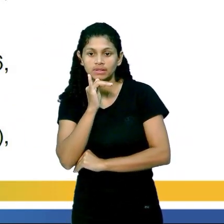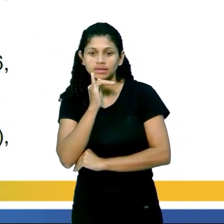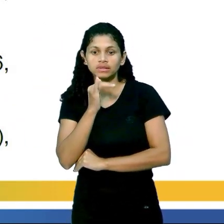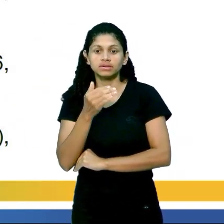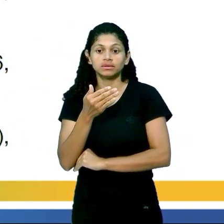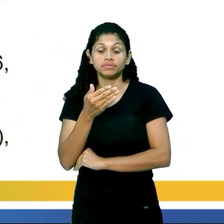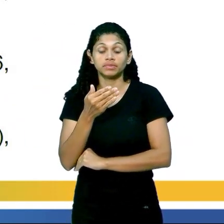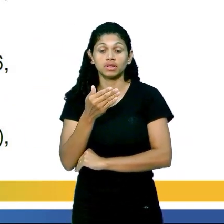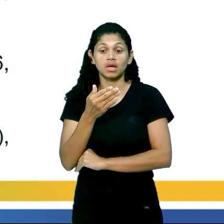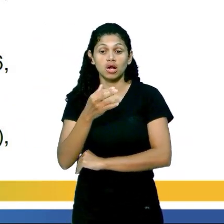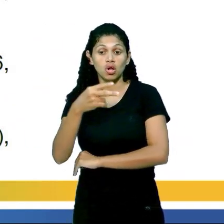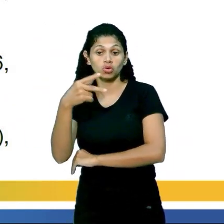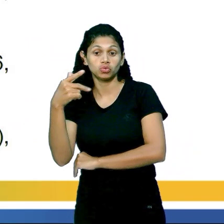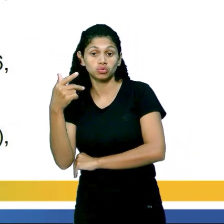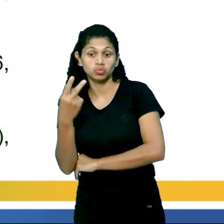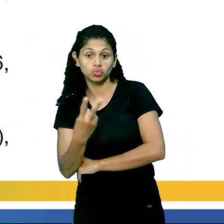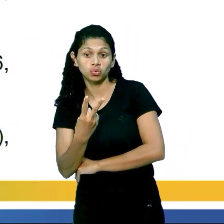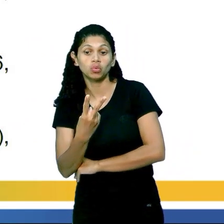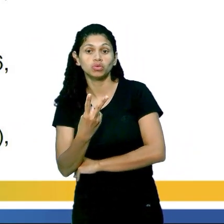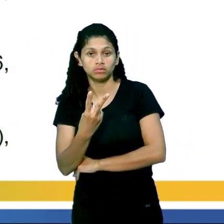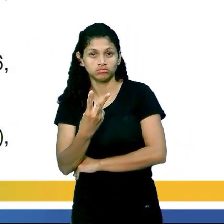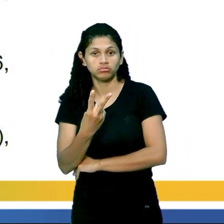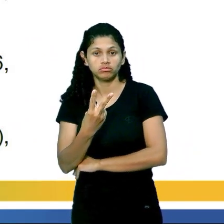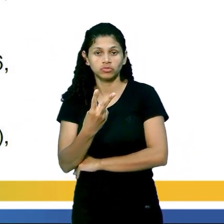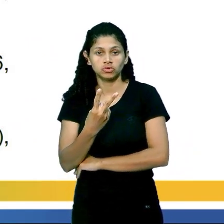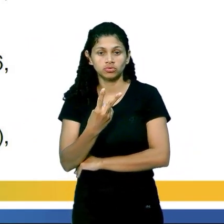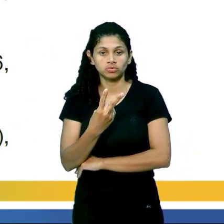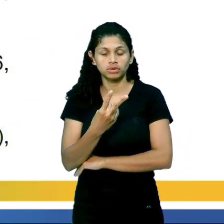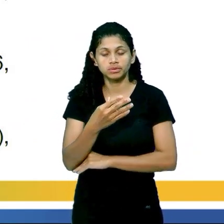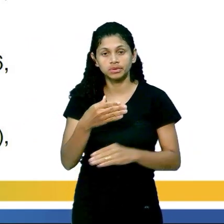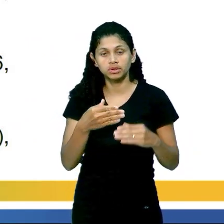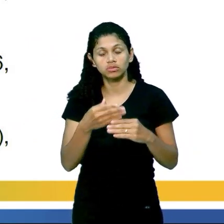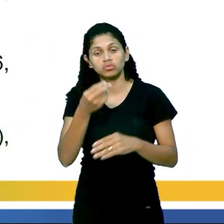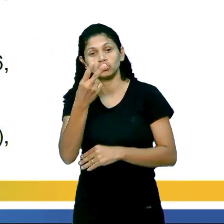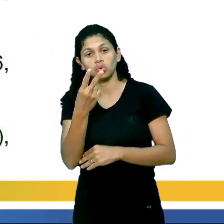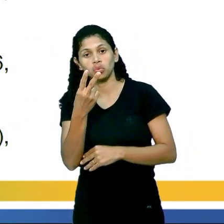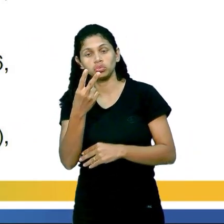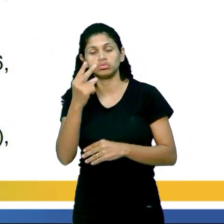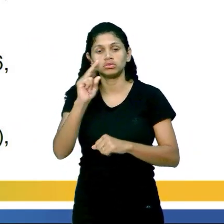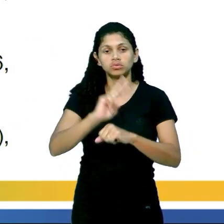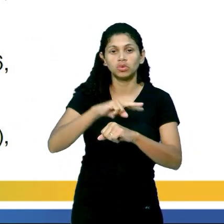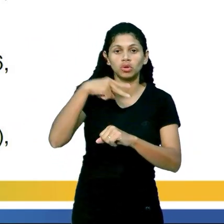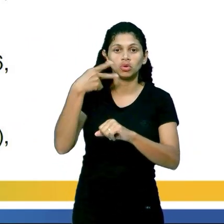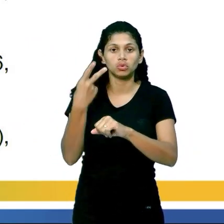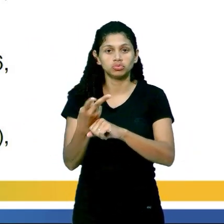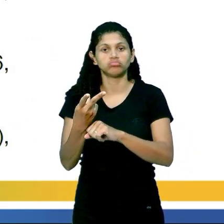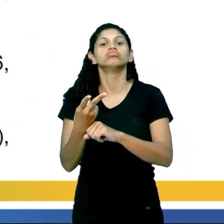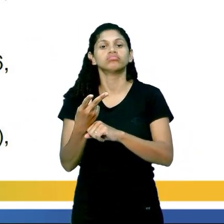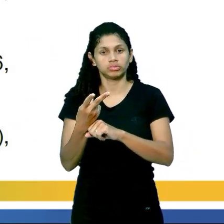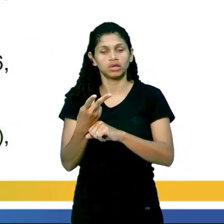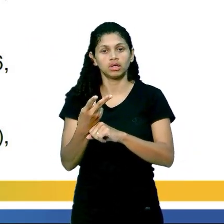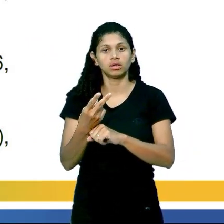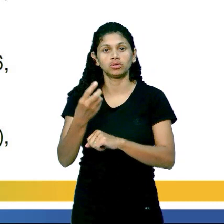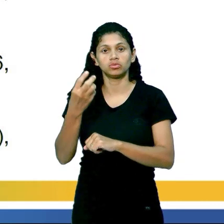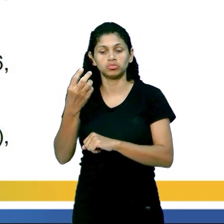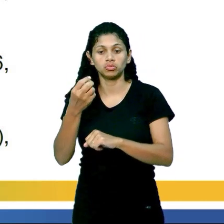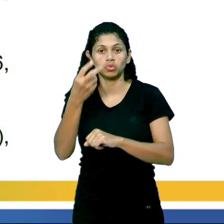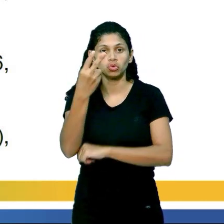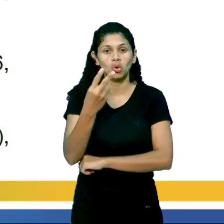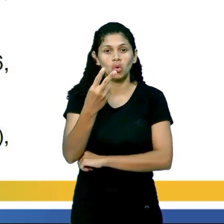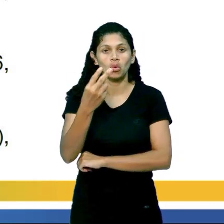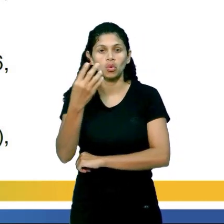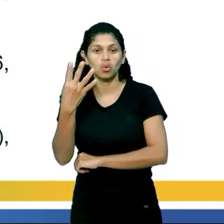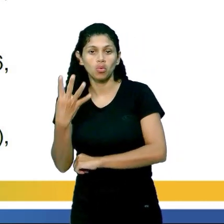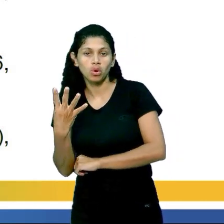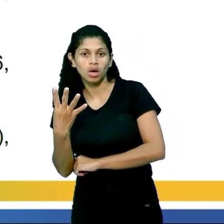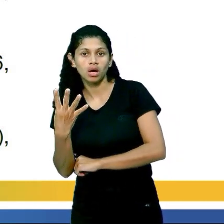igual a 2. E aí, do primeiro para o segundo, terceiro termo, sempre vai acrescendo de 2